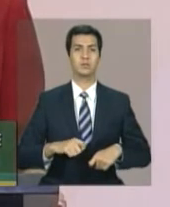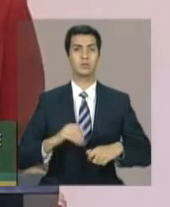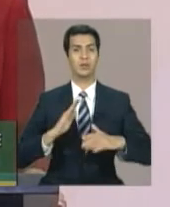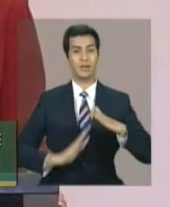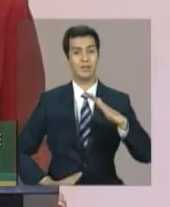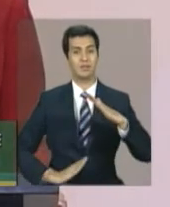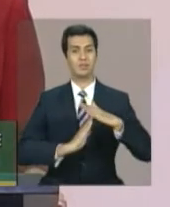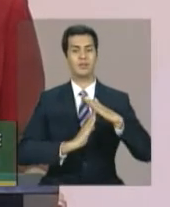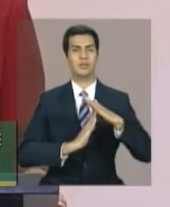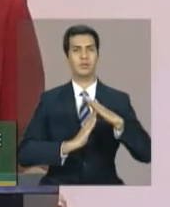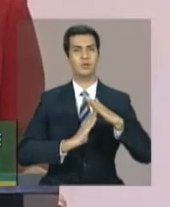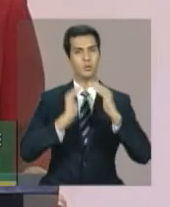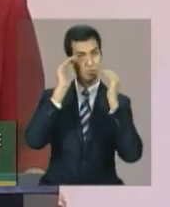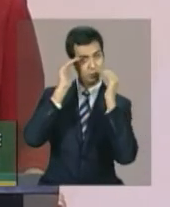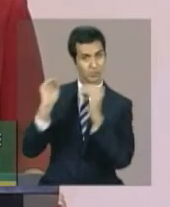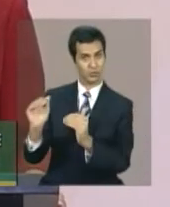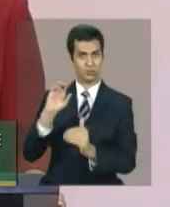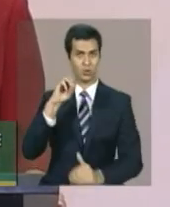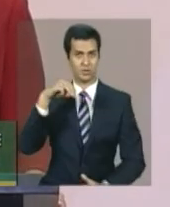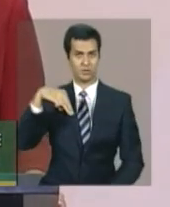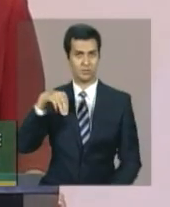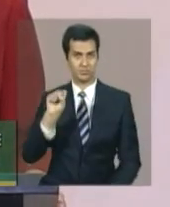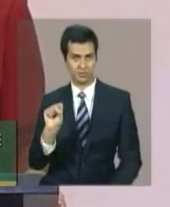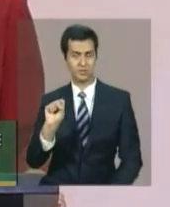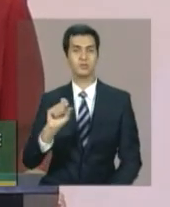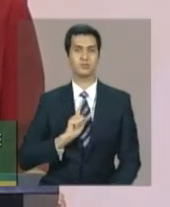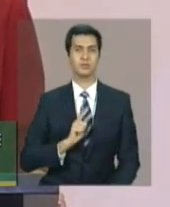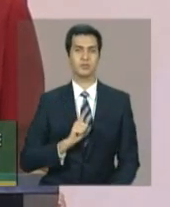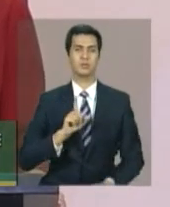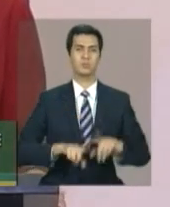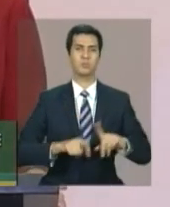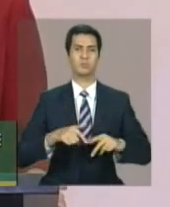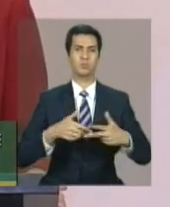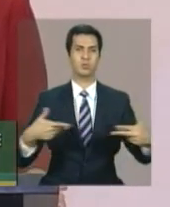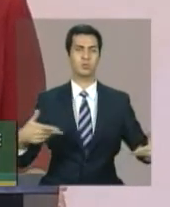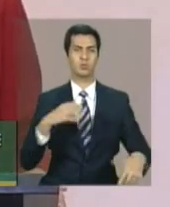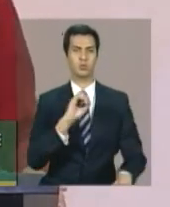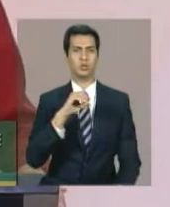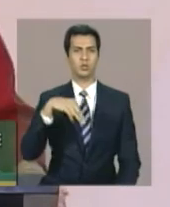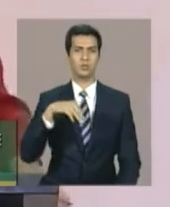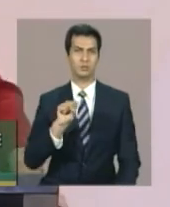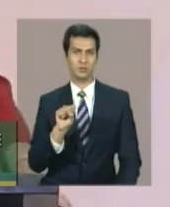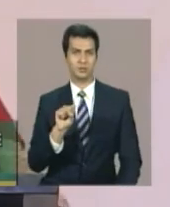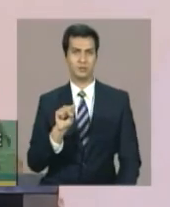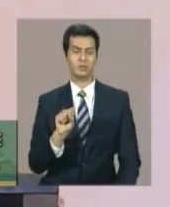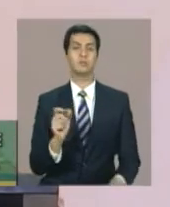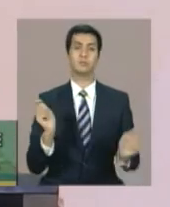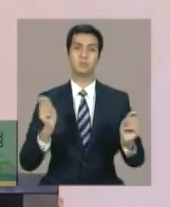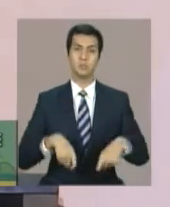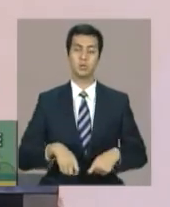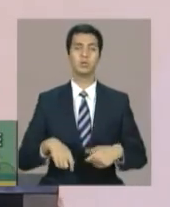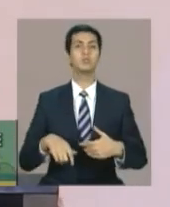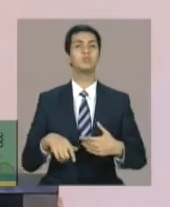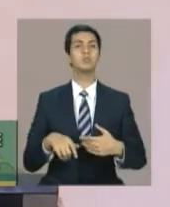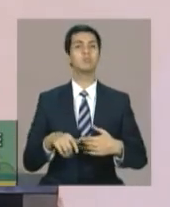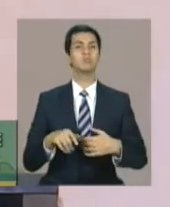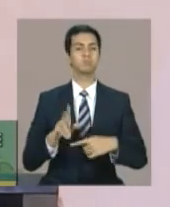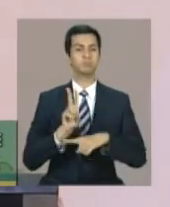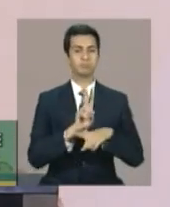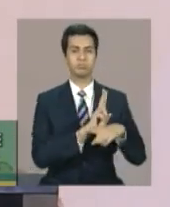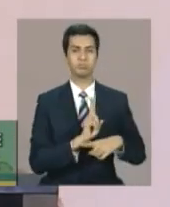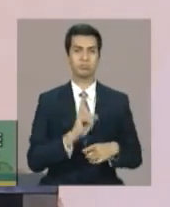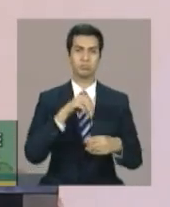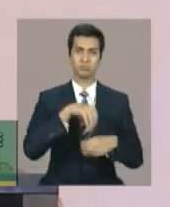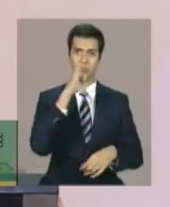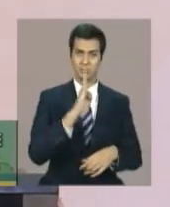Organização Mundial do Comércio 100 produtos, ou seja, pode impedir que